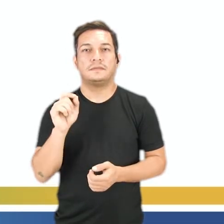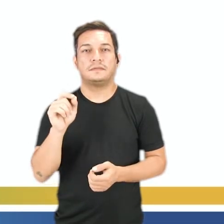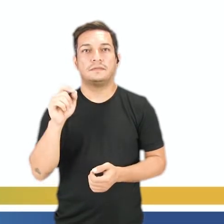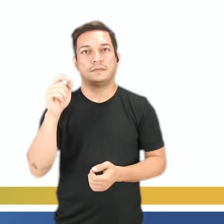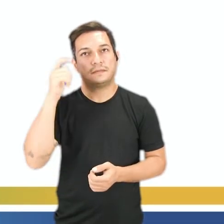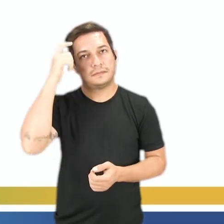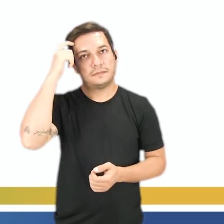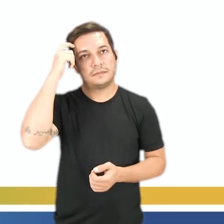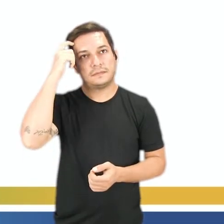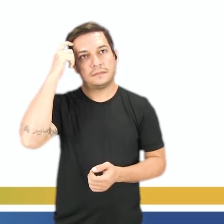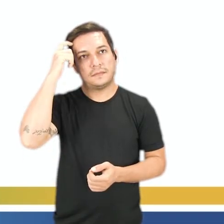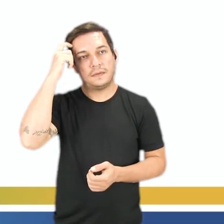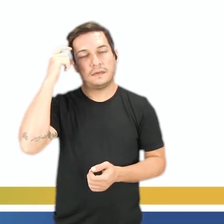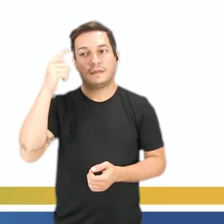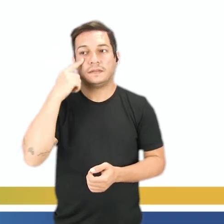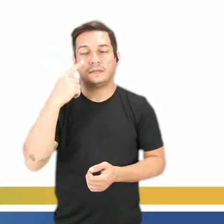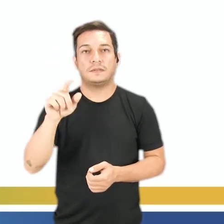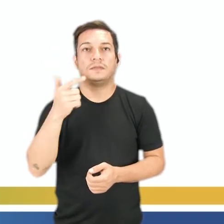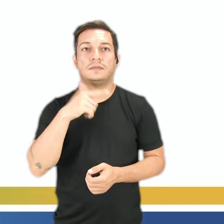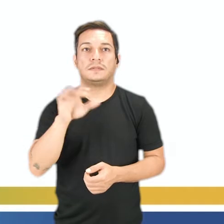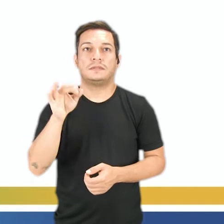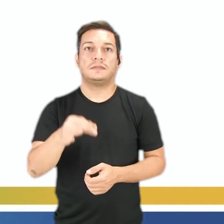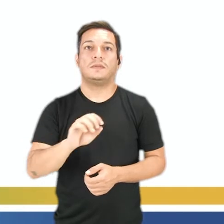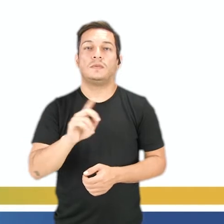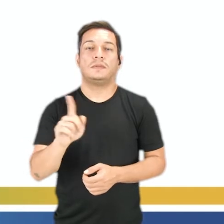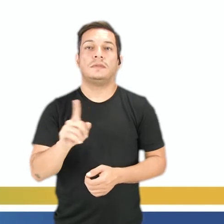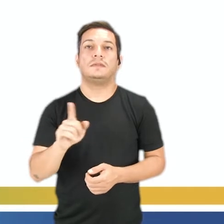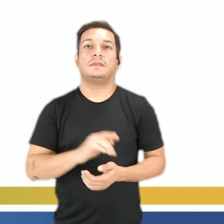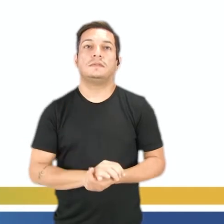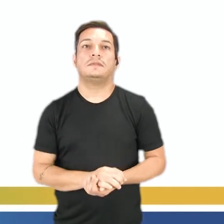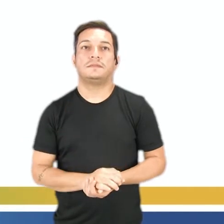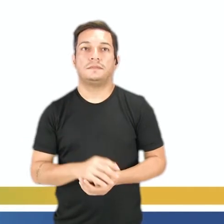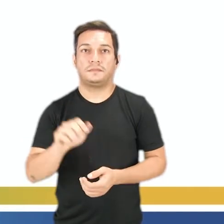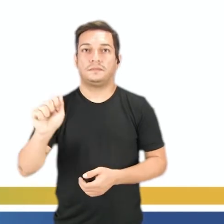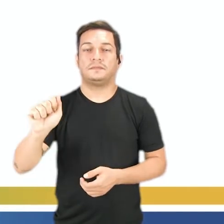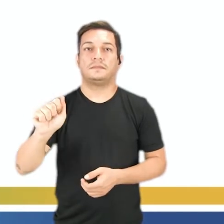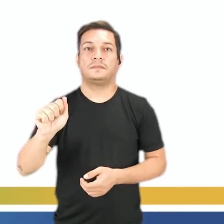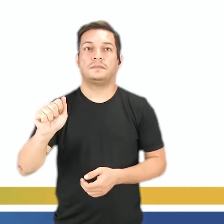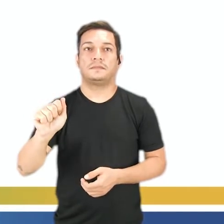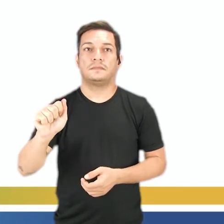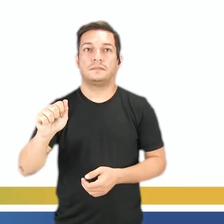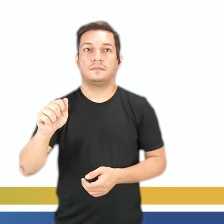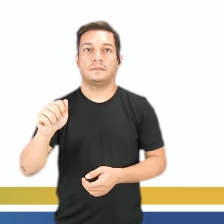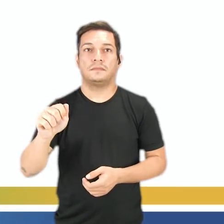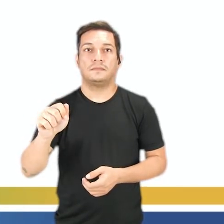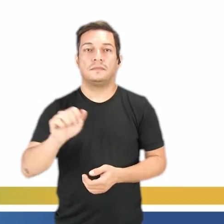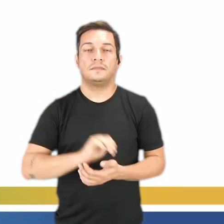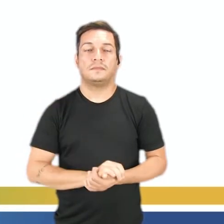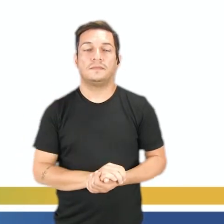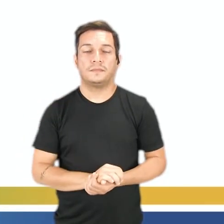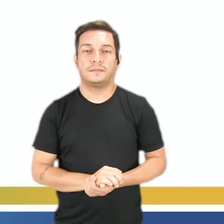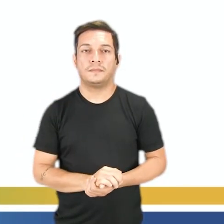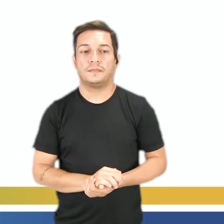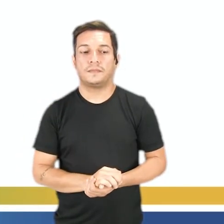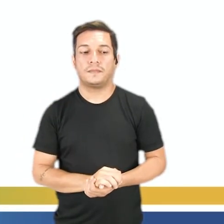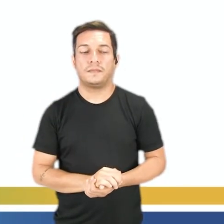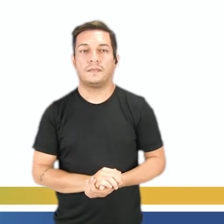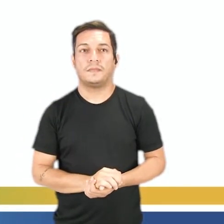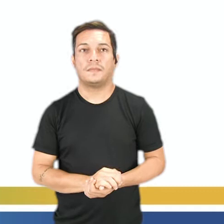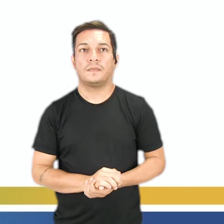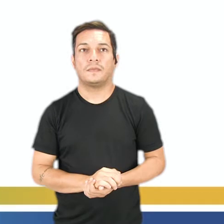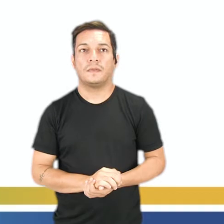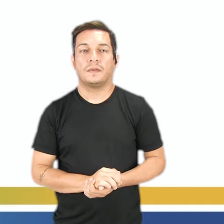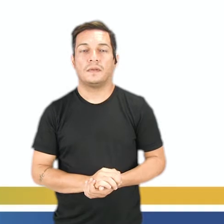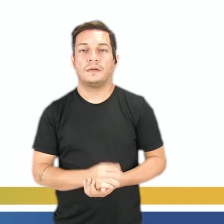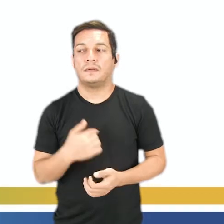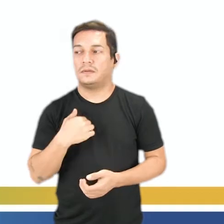vamos, letra por letra, ver se você acertou ou não. Alternativa A. I like to go to school every